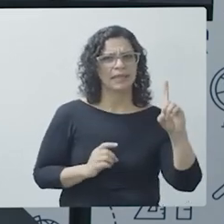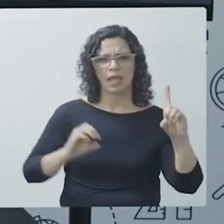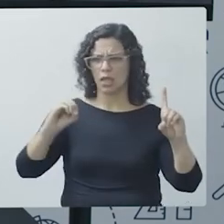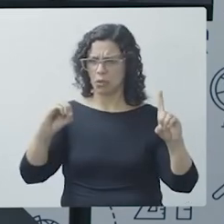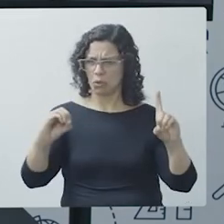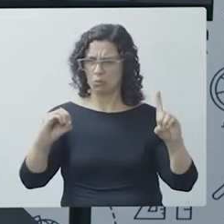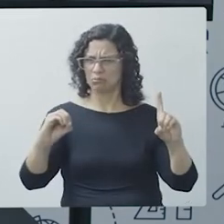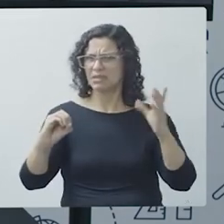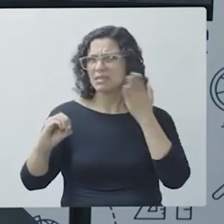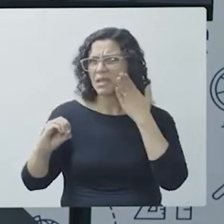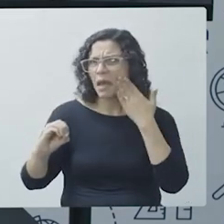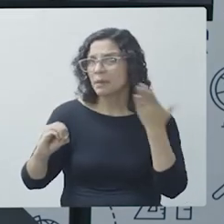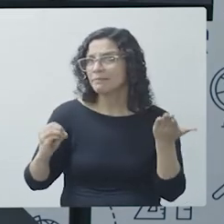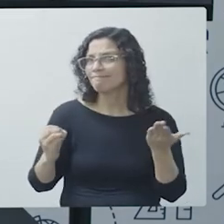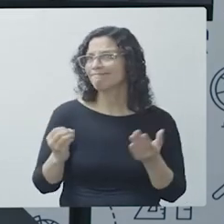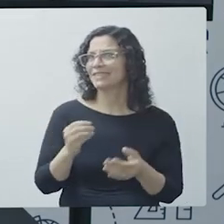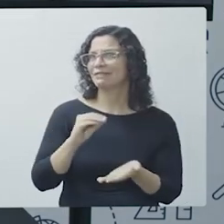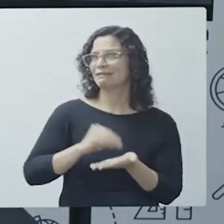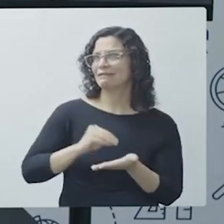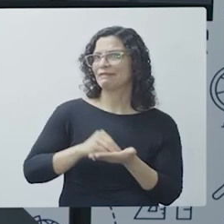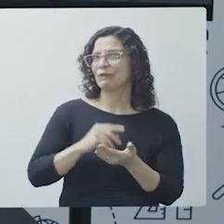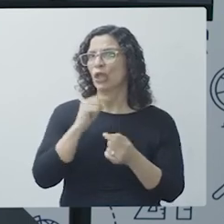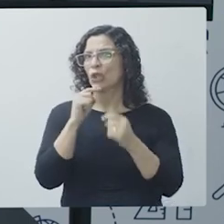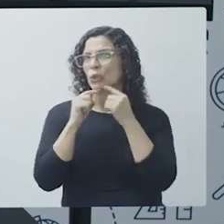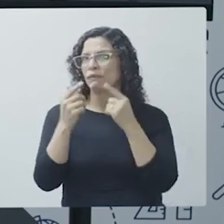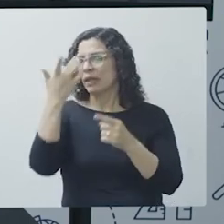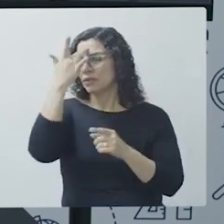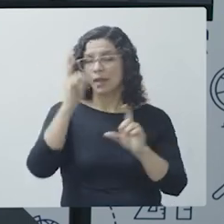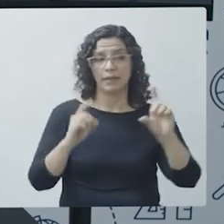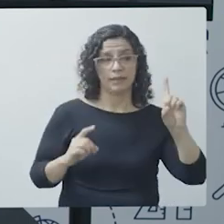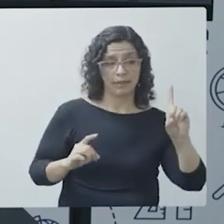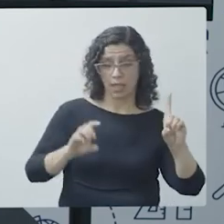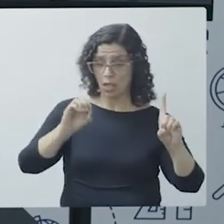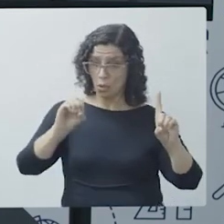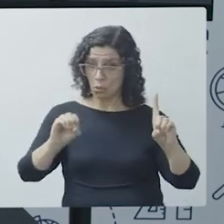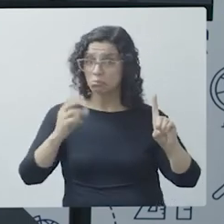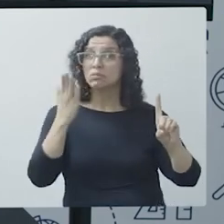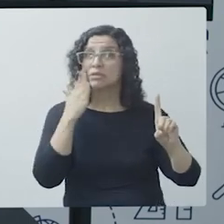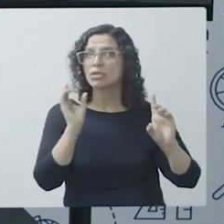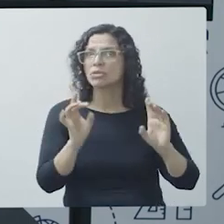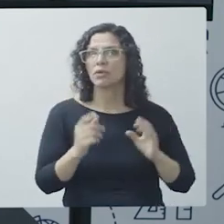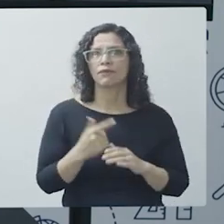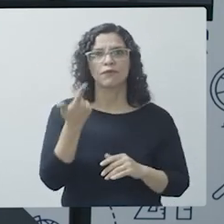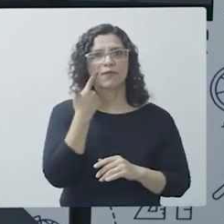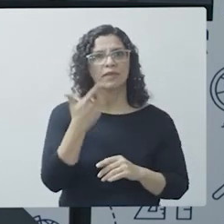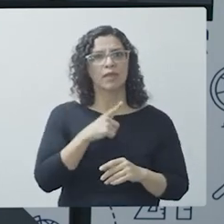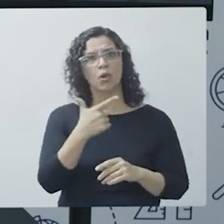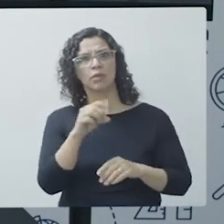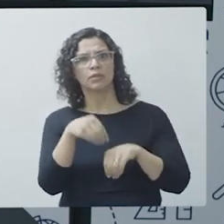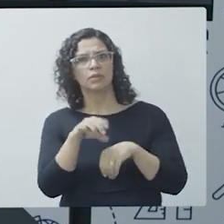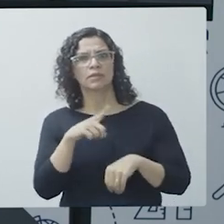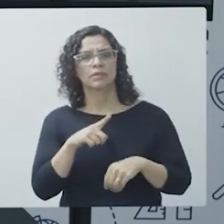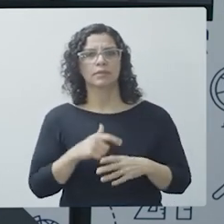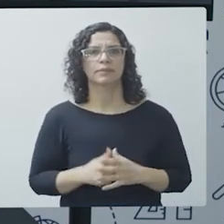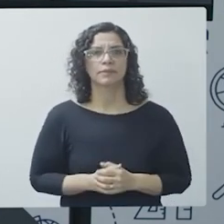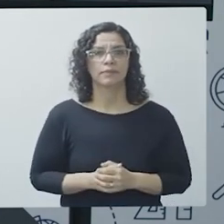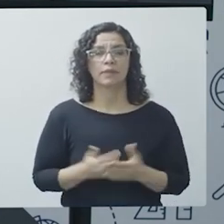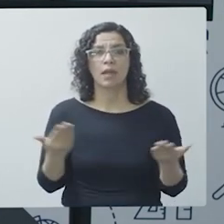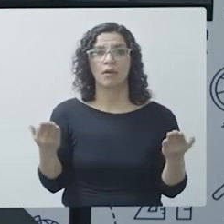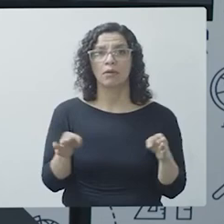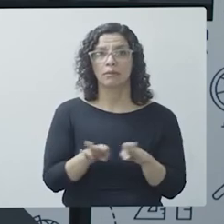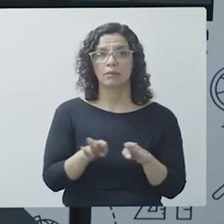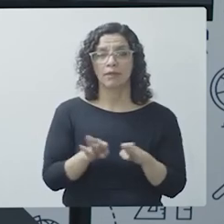que palavra é? Não, ainda. Só sei a primeira e a última letra. Vamos ver se tem mais